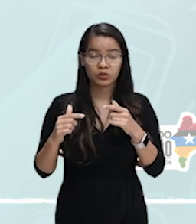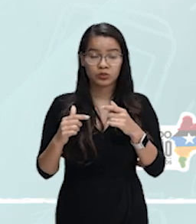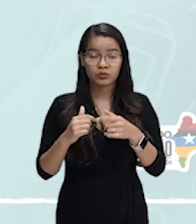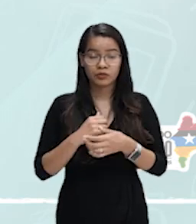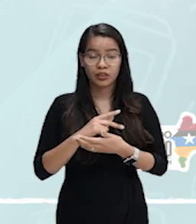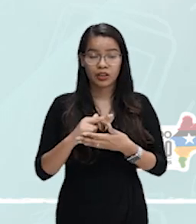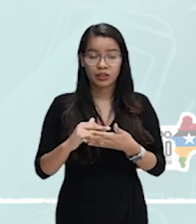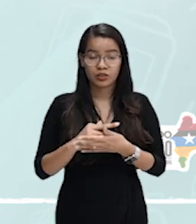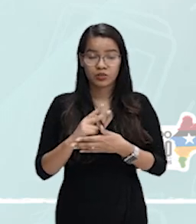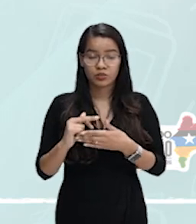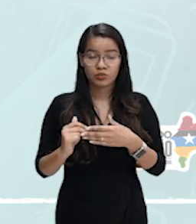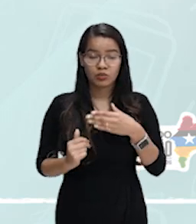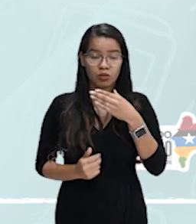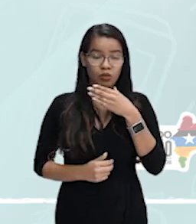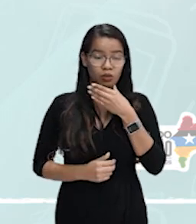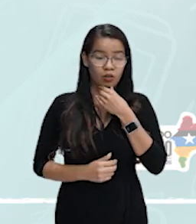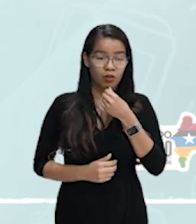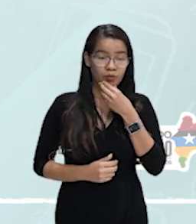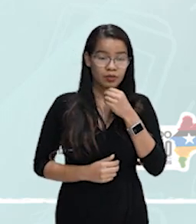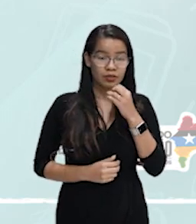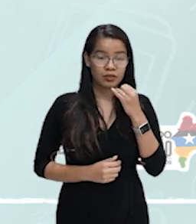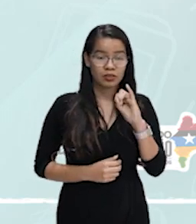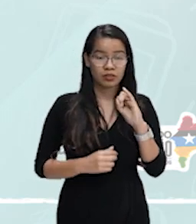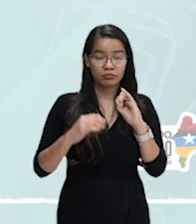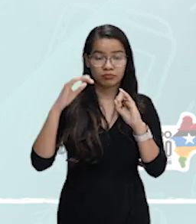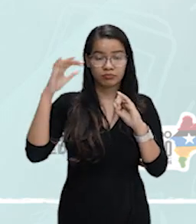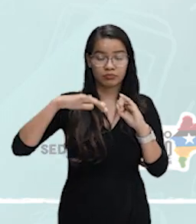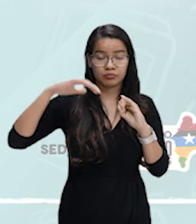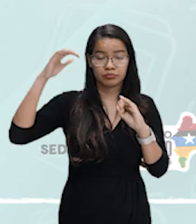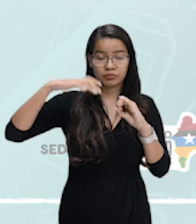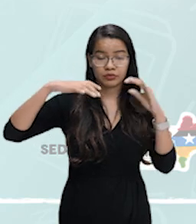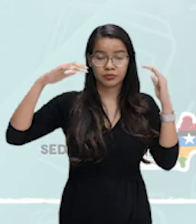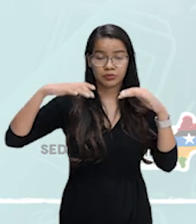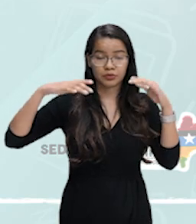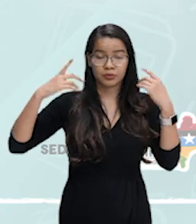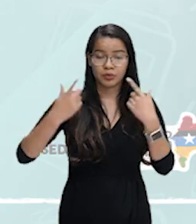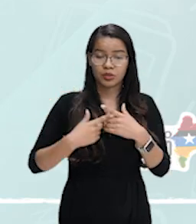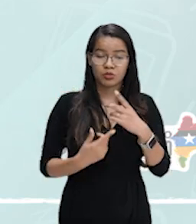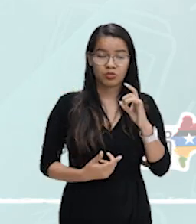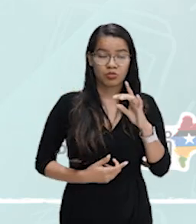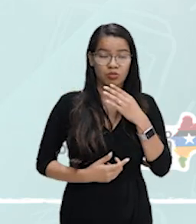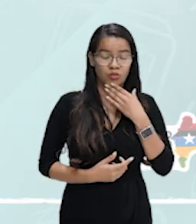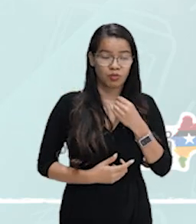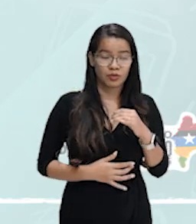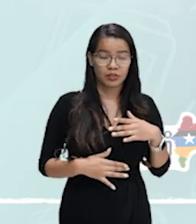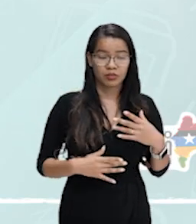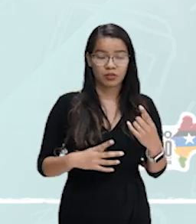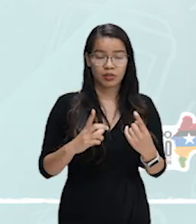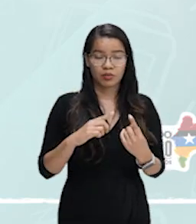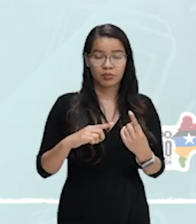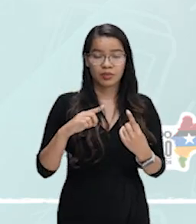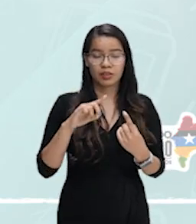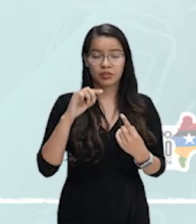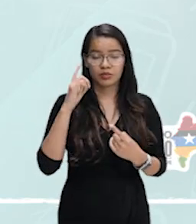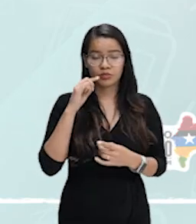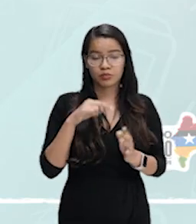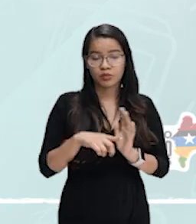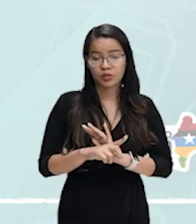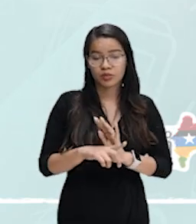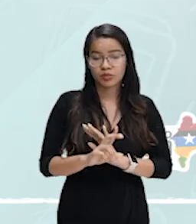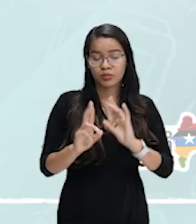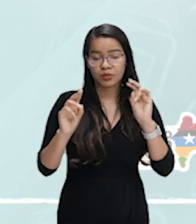homens muito sérios, despencando como se fosse uma chuva, e por que só homens e não mulheres? Então o objetivo é a gente se questionar sobre a